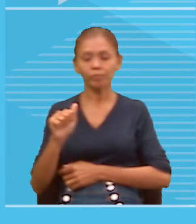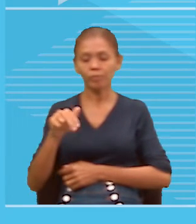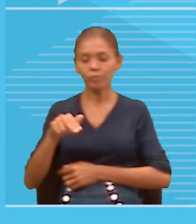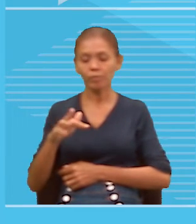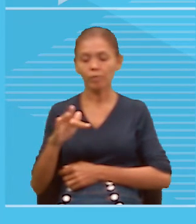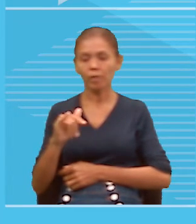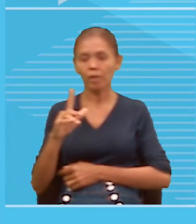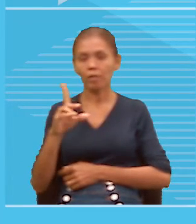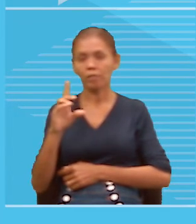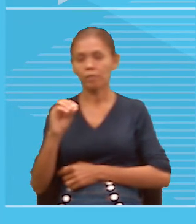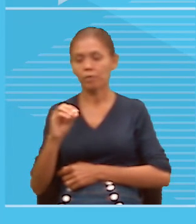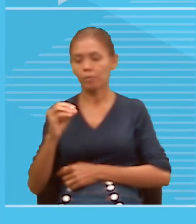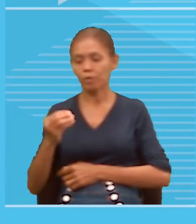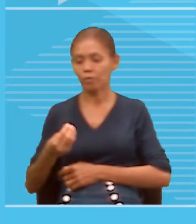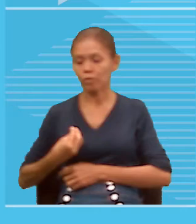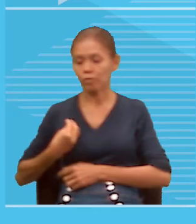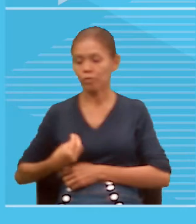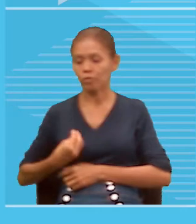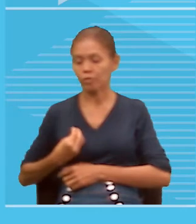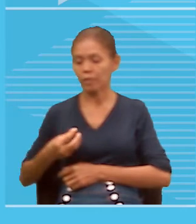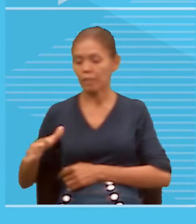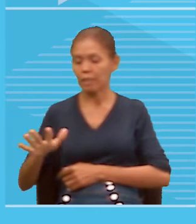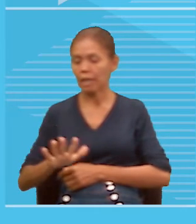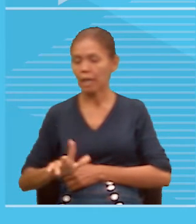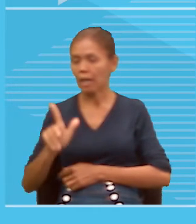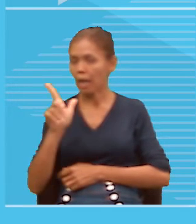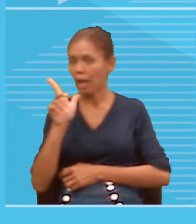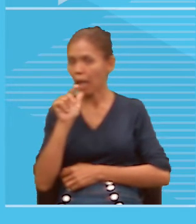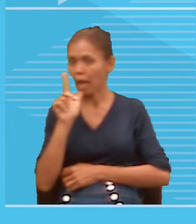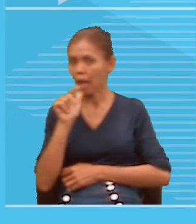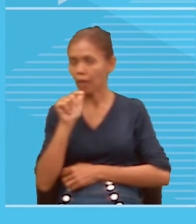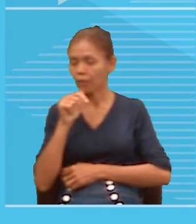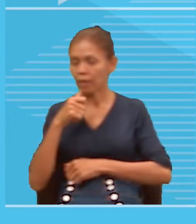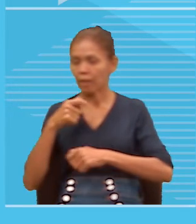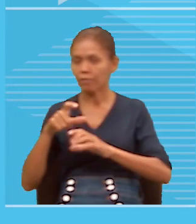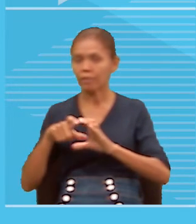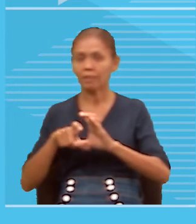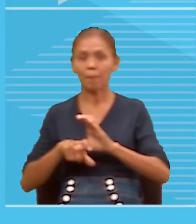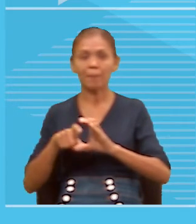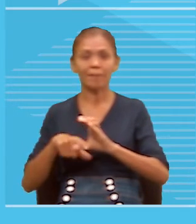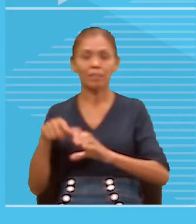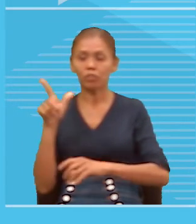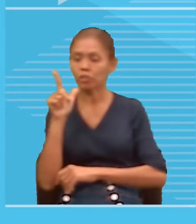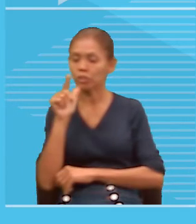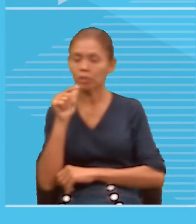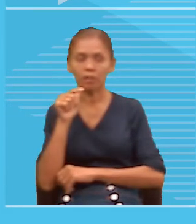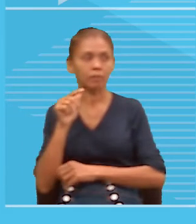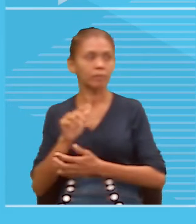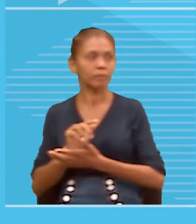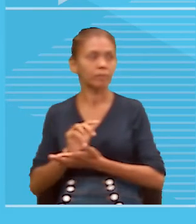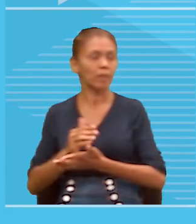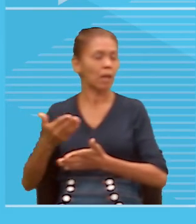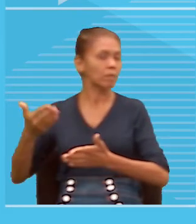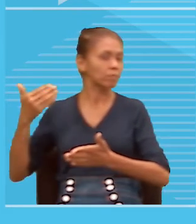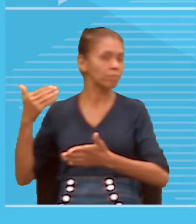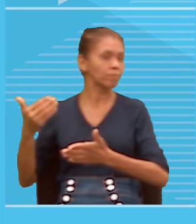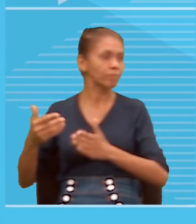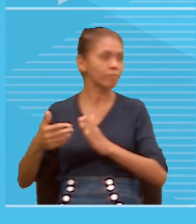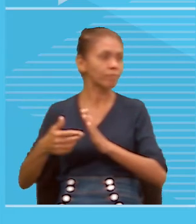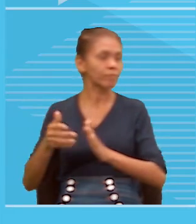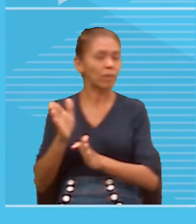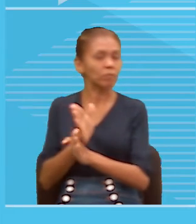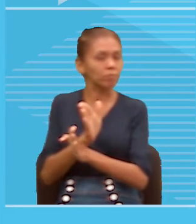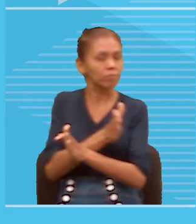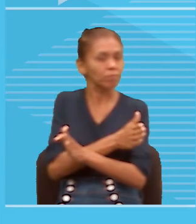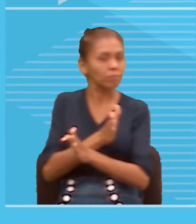eles vão estar em ambiente Aquático ainda então eles ainda dependem da água daqui para trás todo mundo ainda tem um